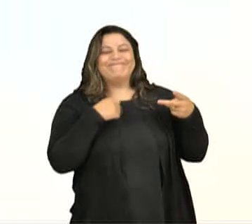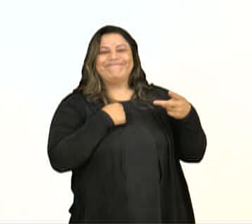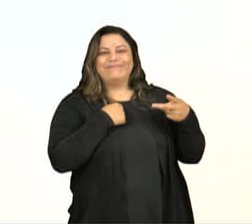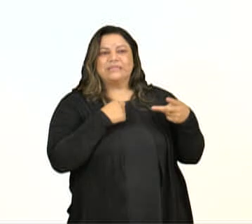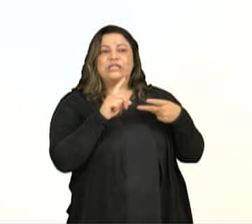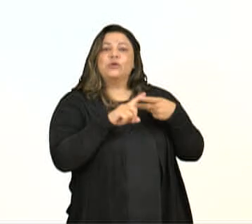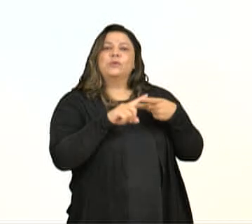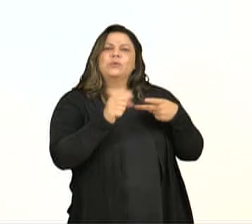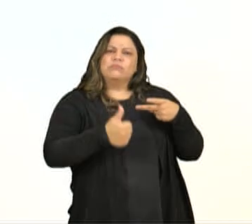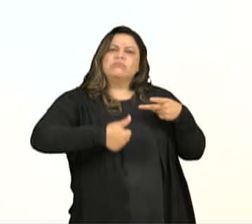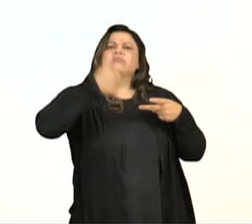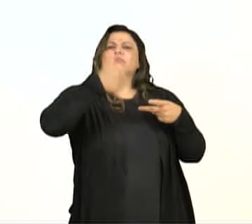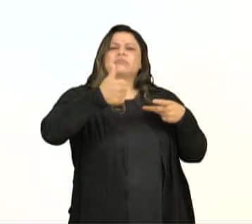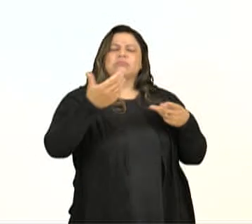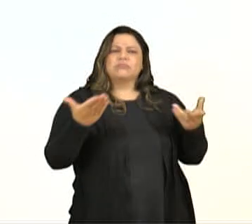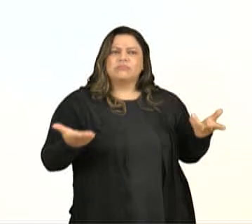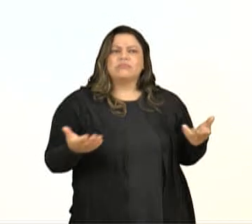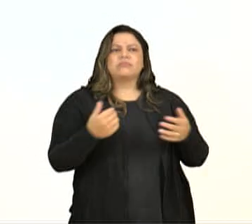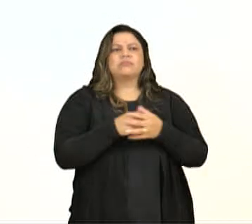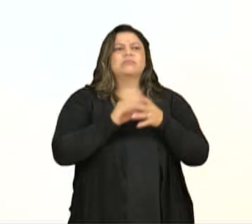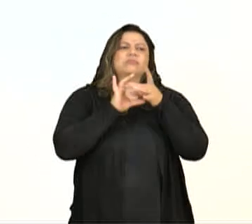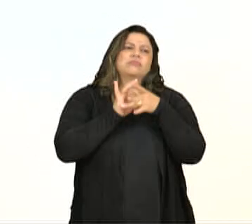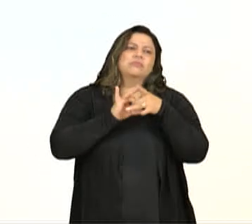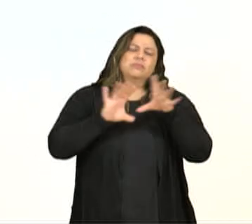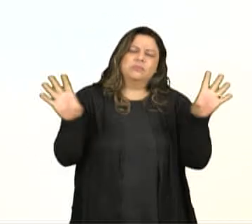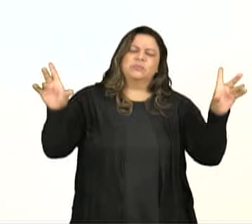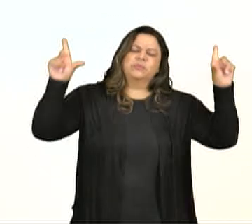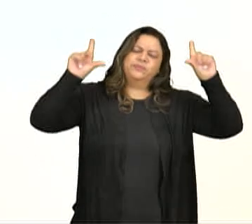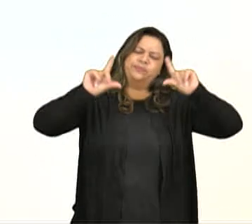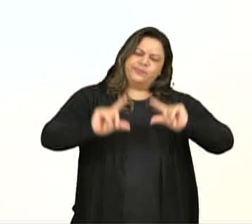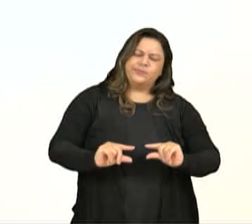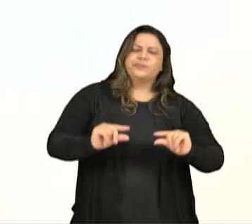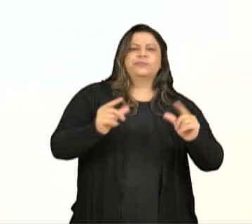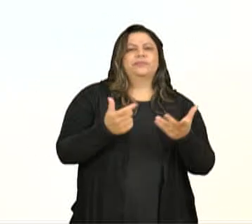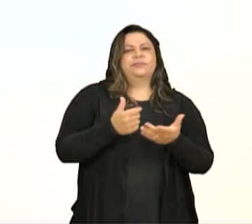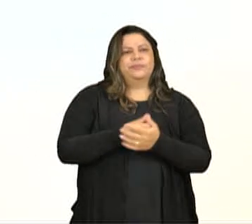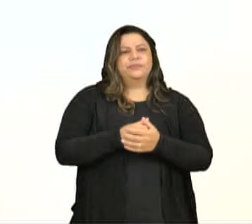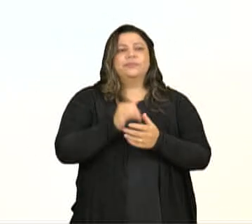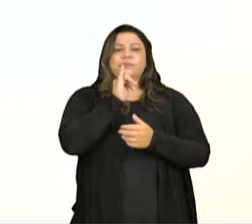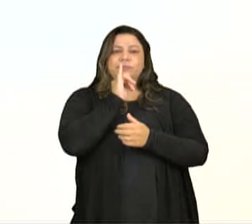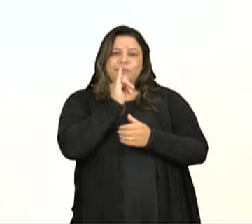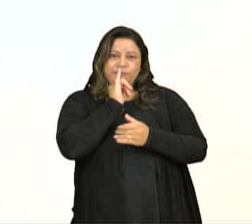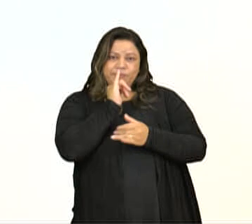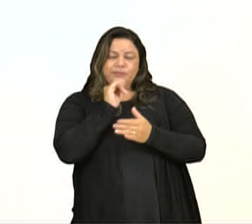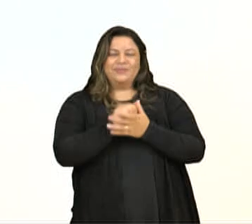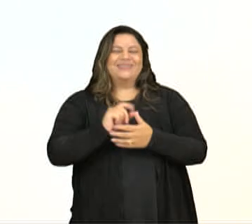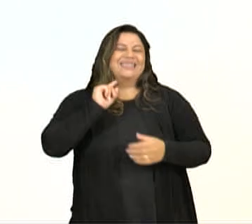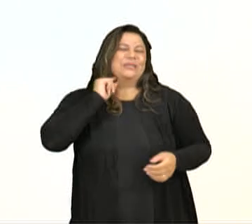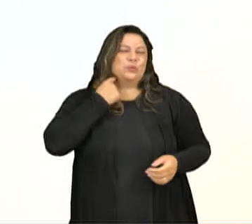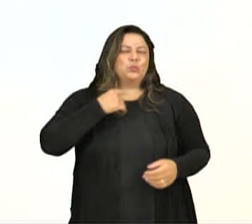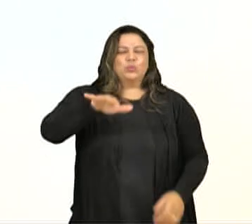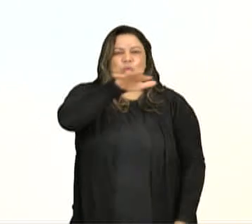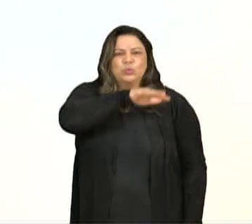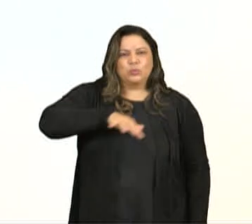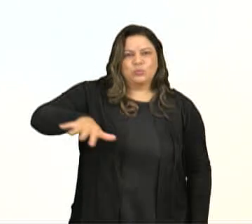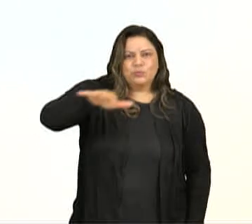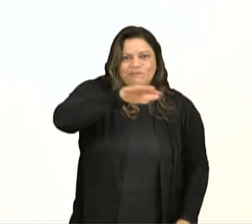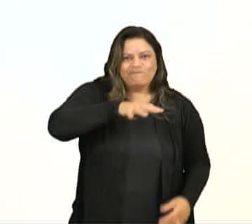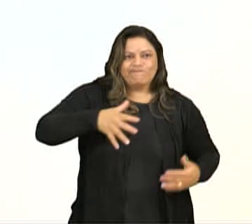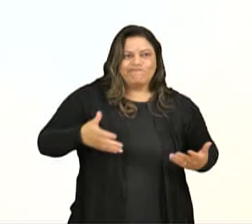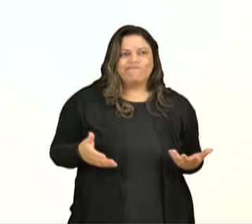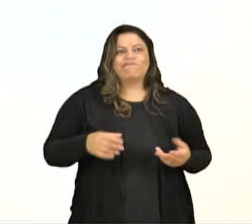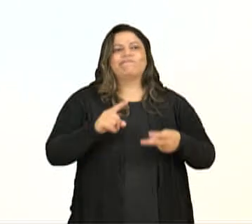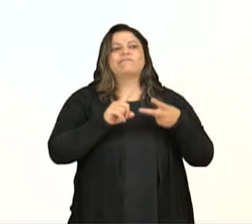as vantagens nós vamos ter, permitem reduzir significativamente, por exemplo, a emissão de poluentes, é uma